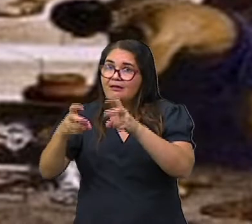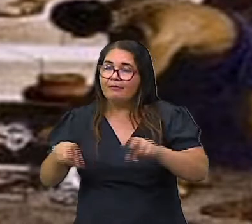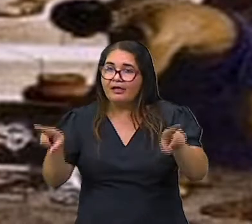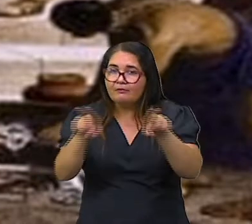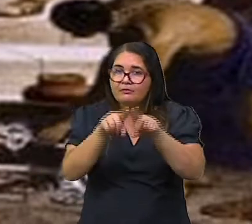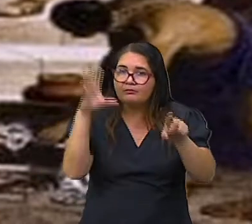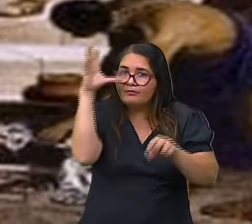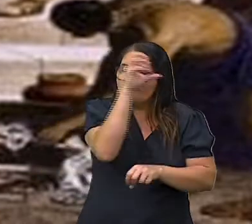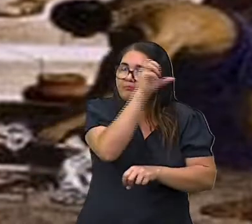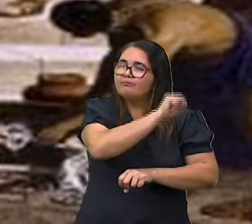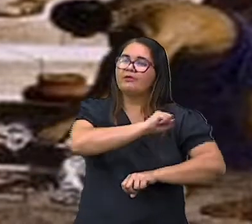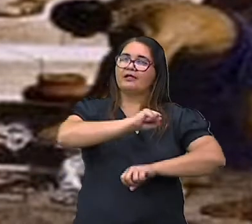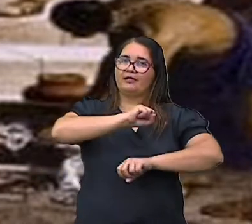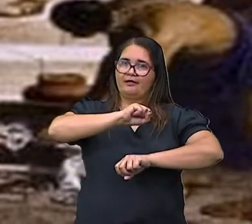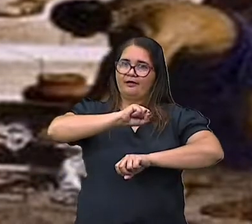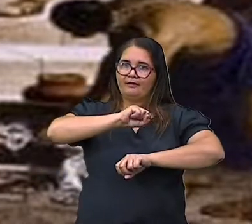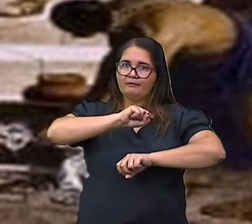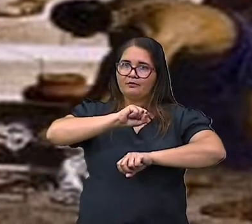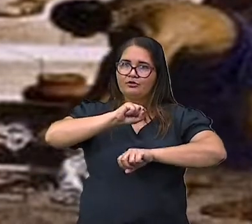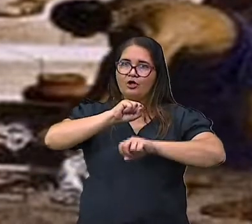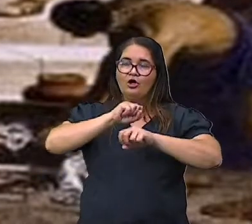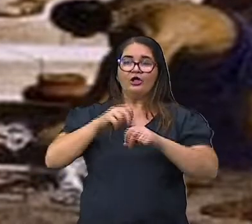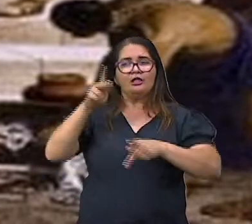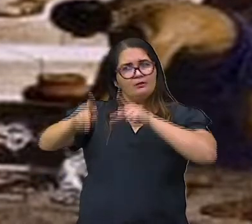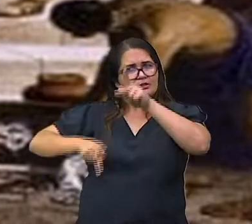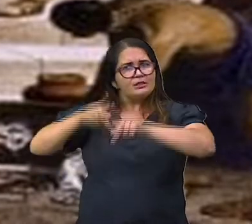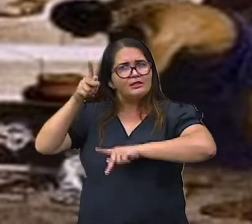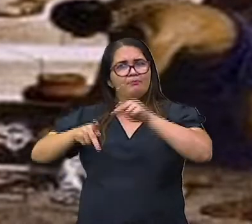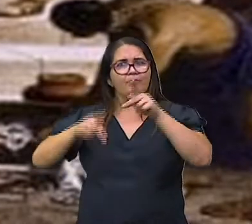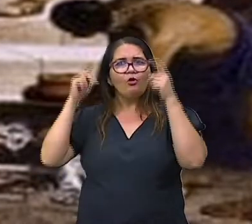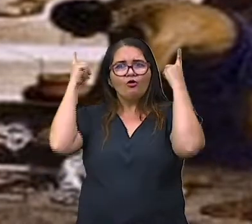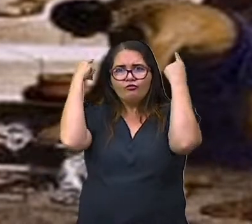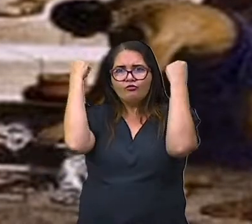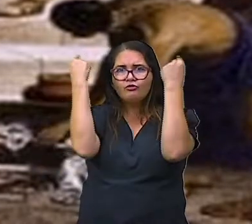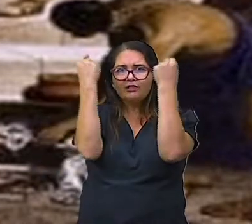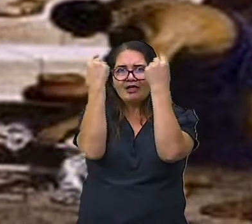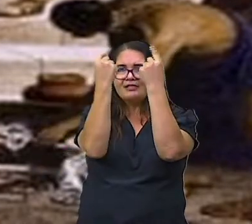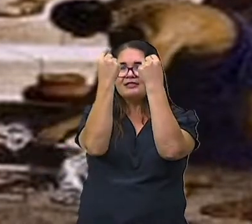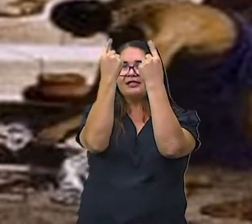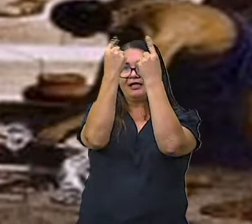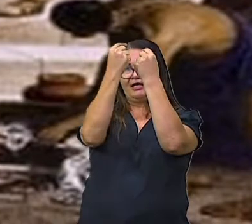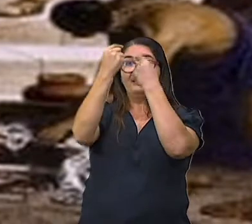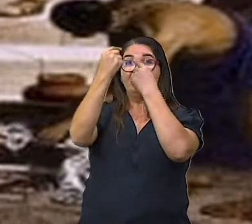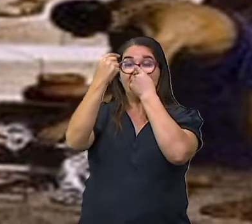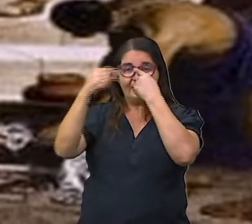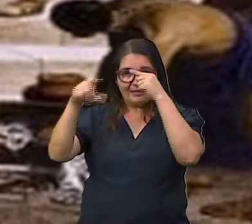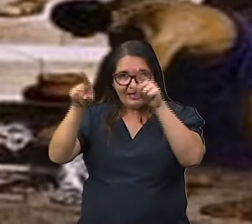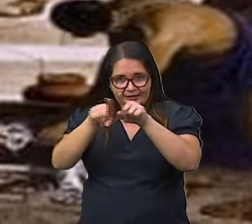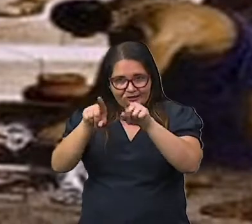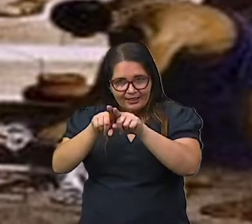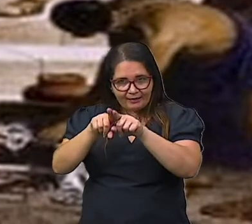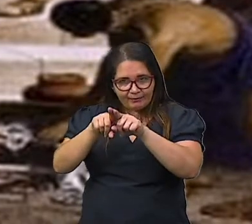correspondem a um espaço específico onde diferentes comunidades reuniam entre